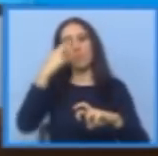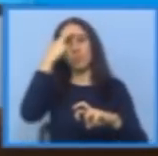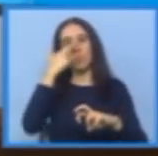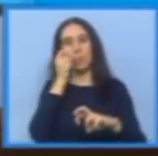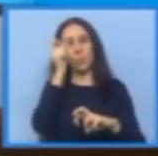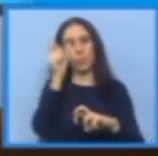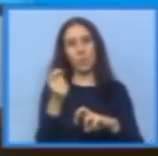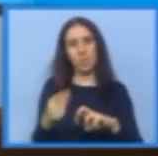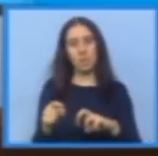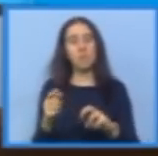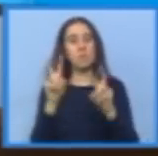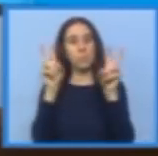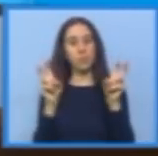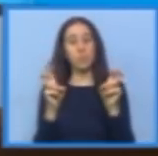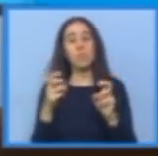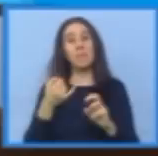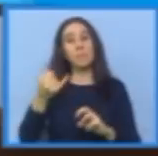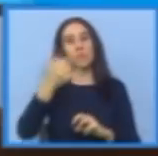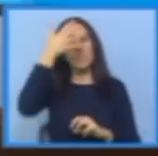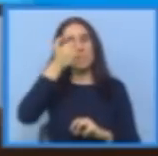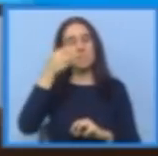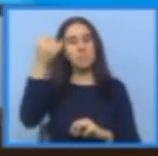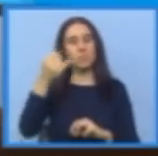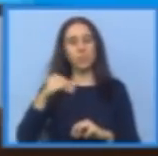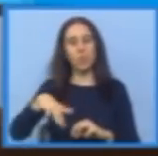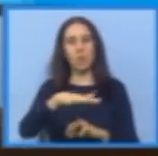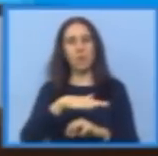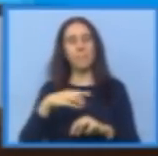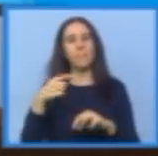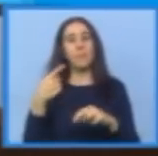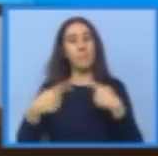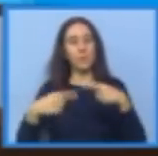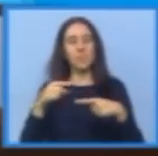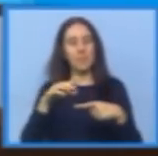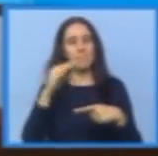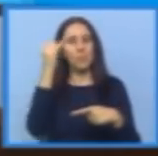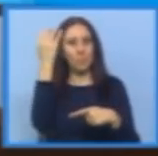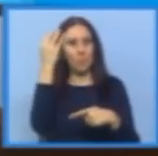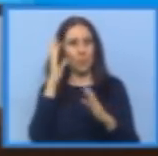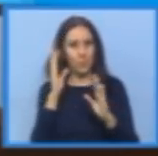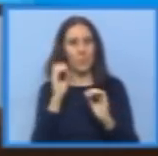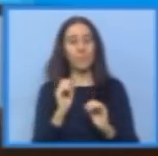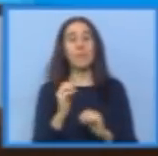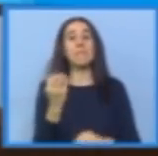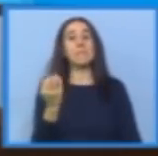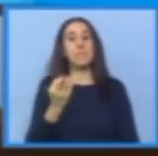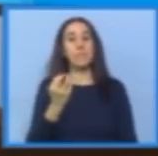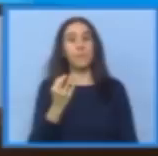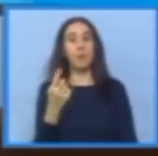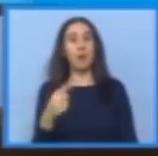depois, daqui a 15 dias, um pároco da zona de Matosinhos, no Porto. E se de facto